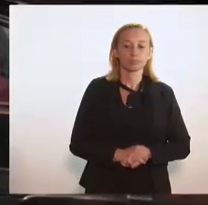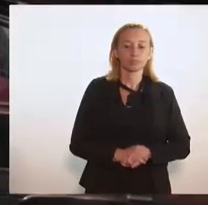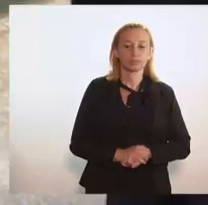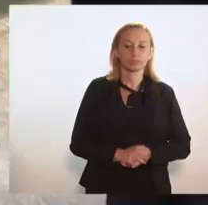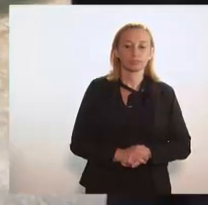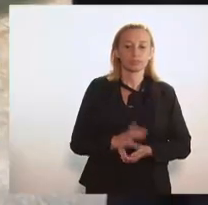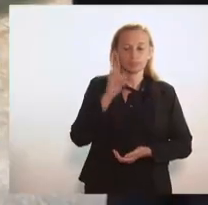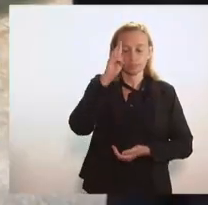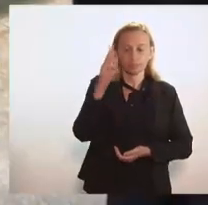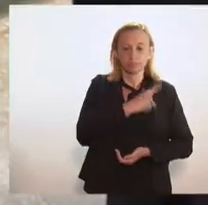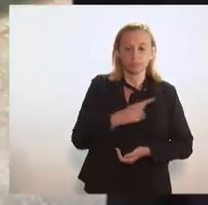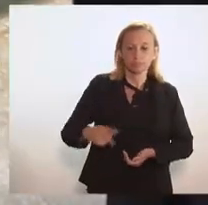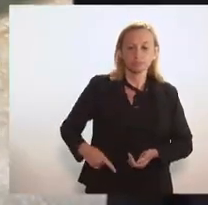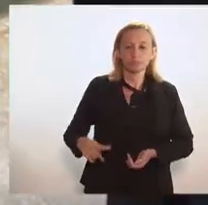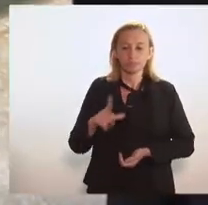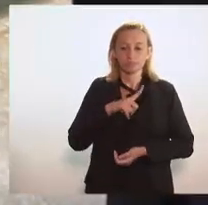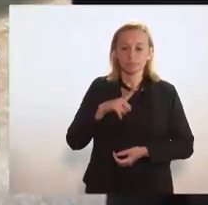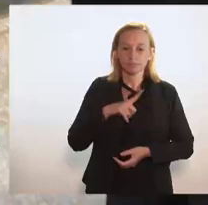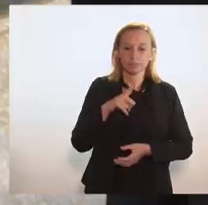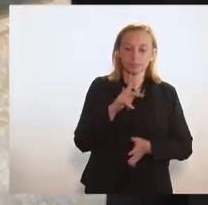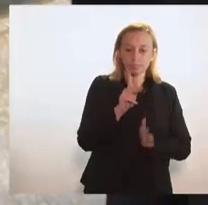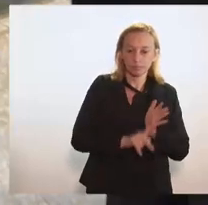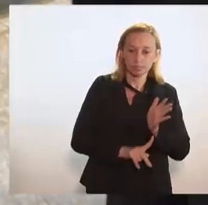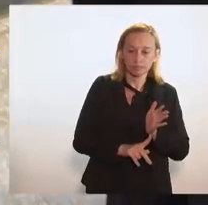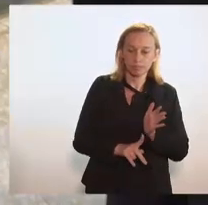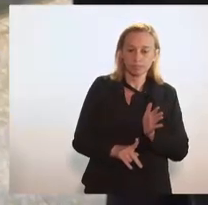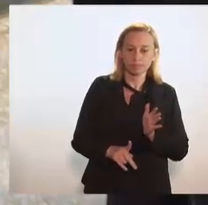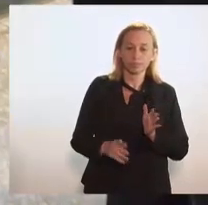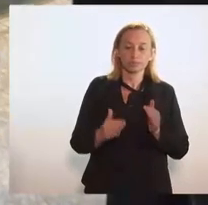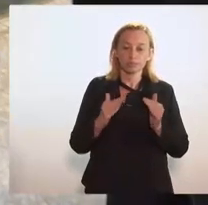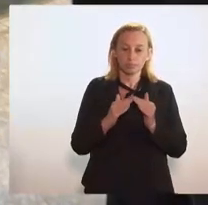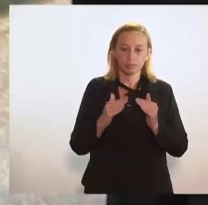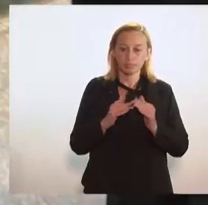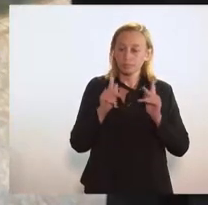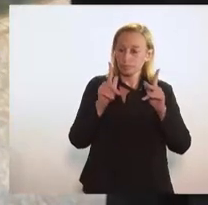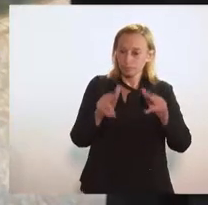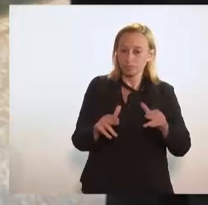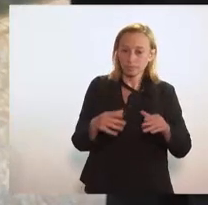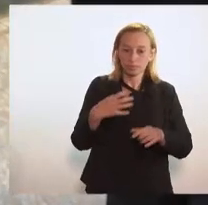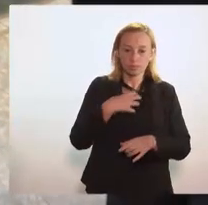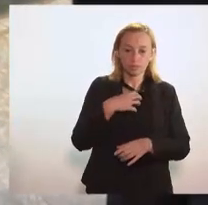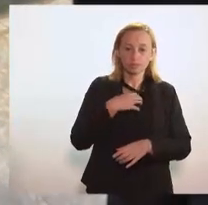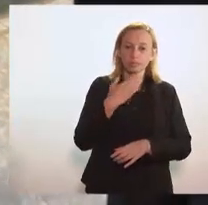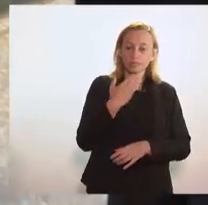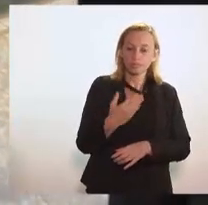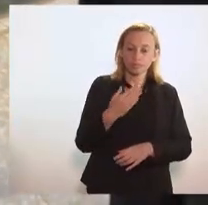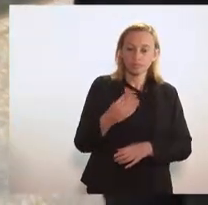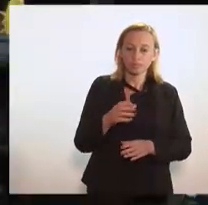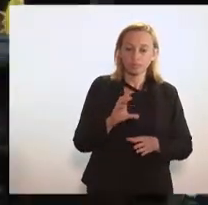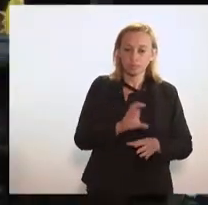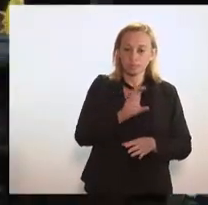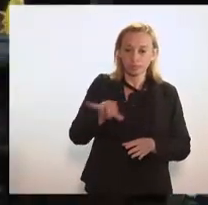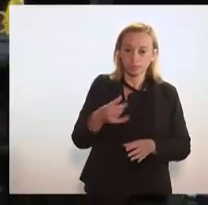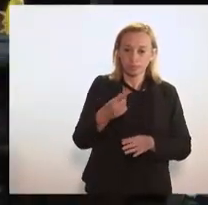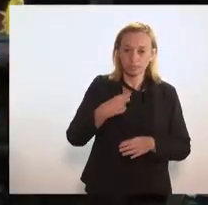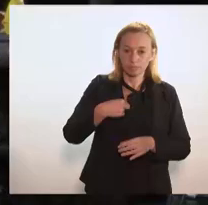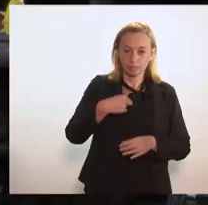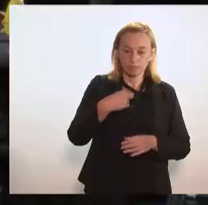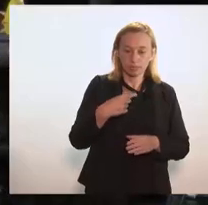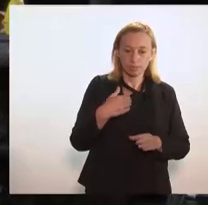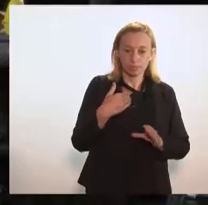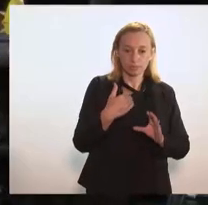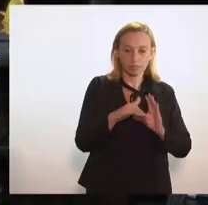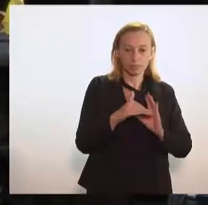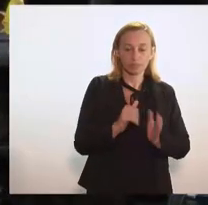o seu presidente a um projeto de lei tramitando na casa com o mesmo que eu queria pedir a vocês que remeter-se a ccj Previdência